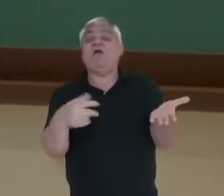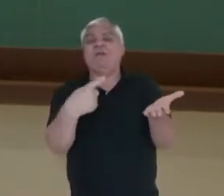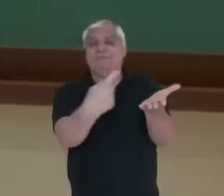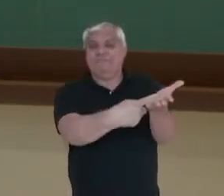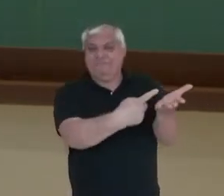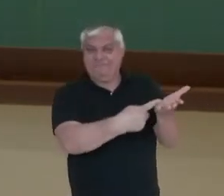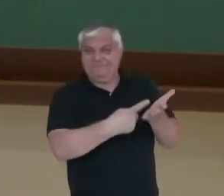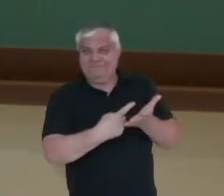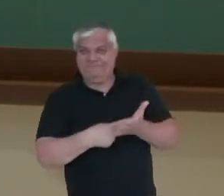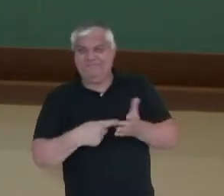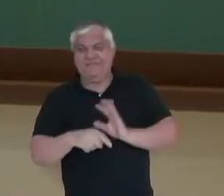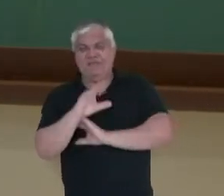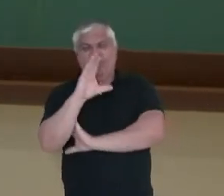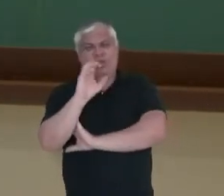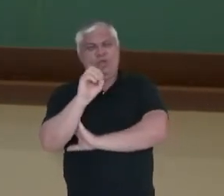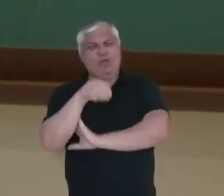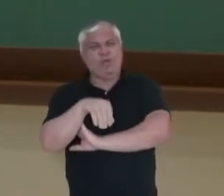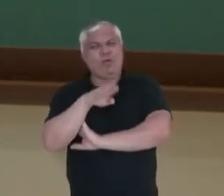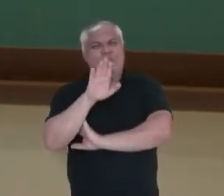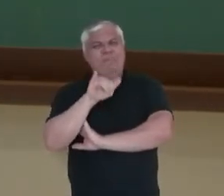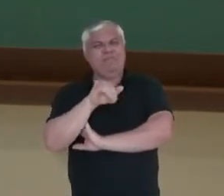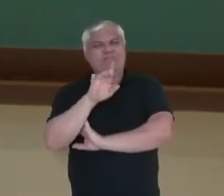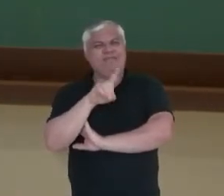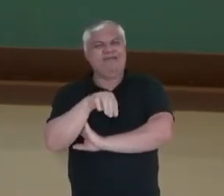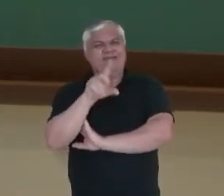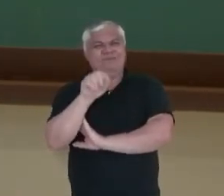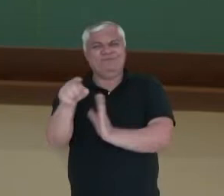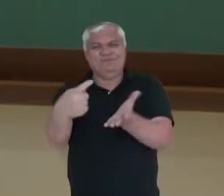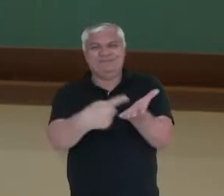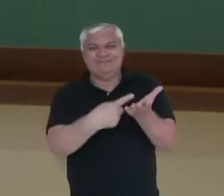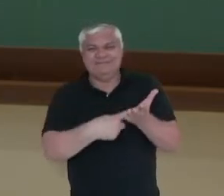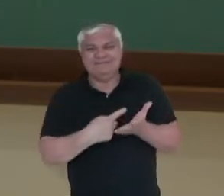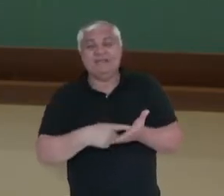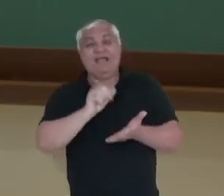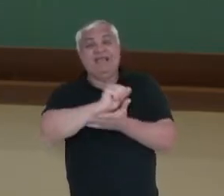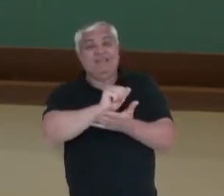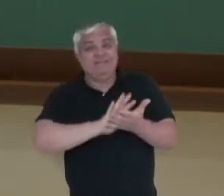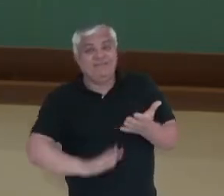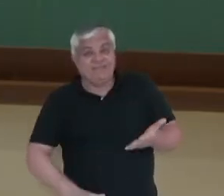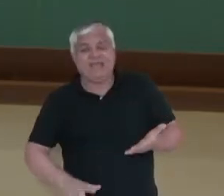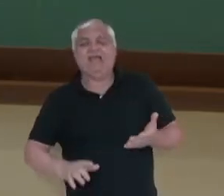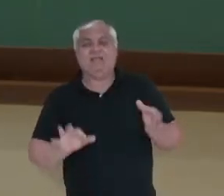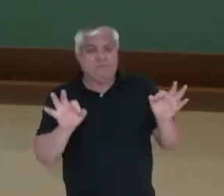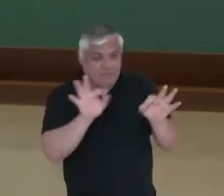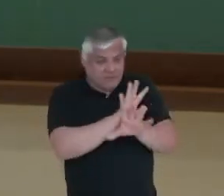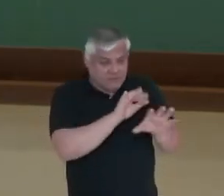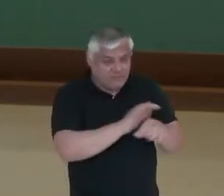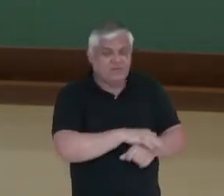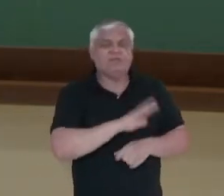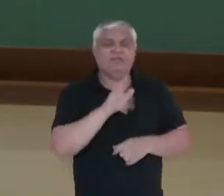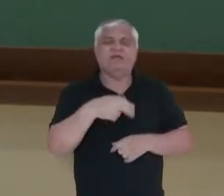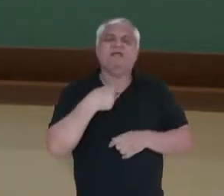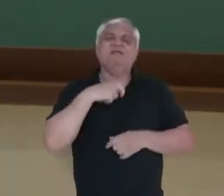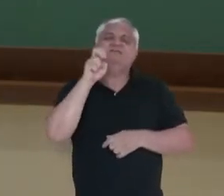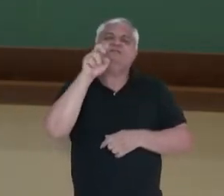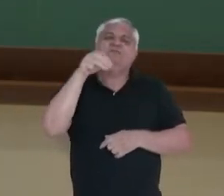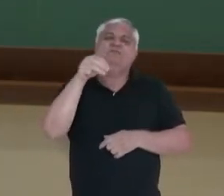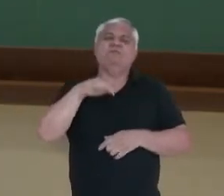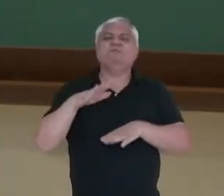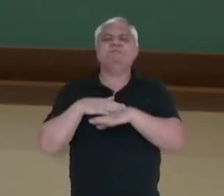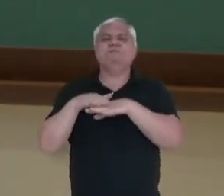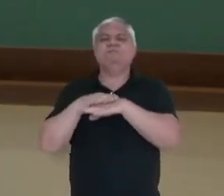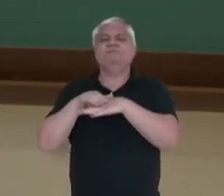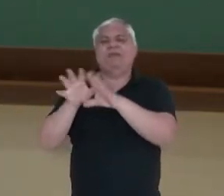combinados, combinados da turma. Olha, se todo mundo fizer a atividade, eu deixo vocês conversarem 5 minutinhos antes do intervalo.